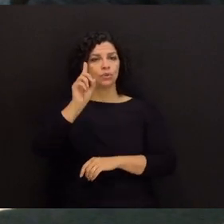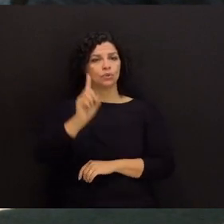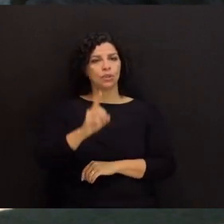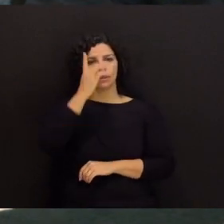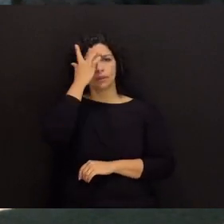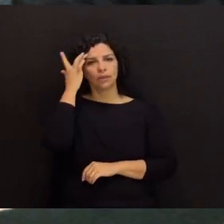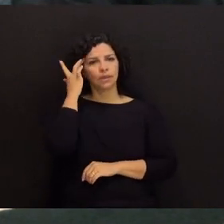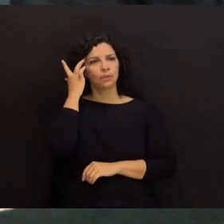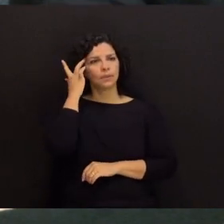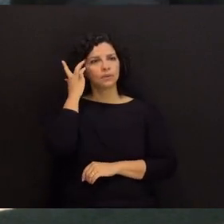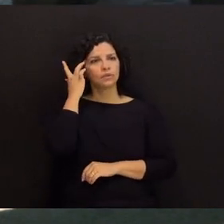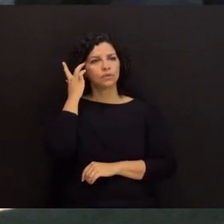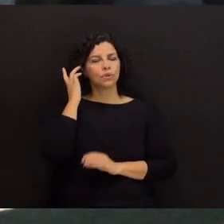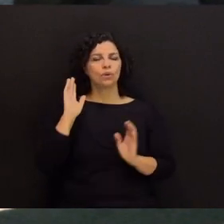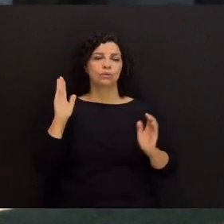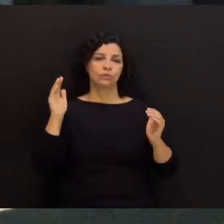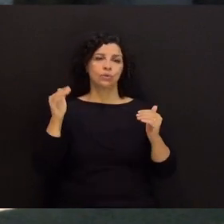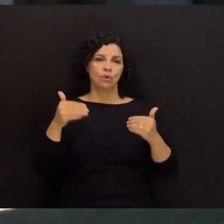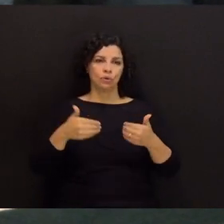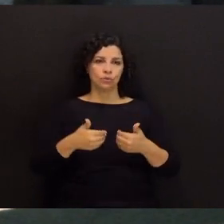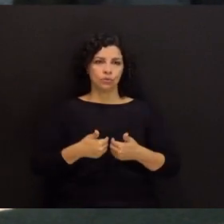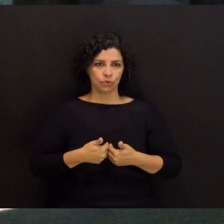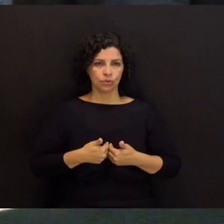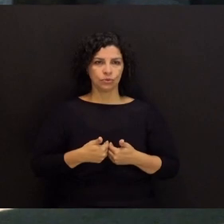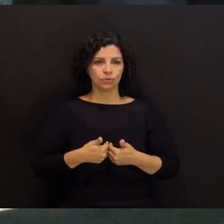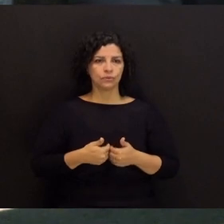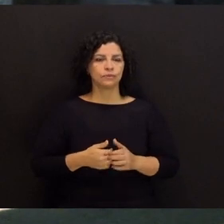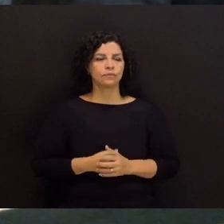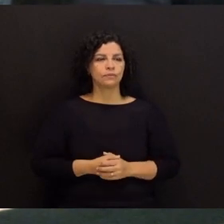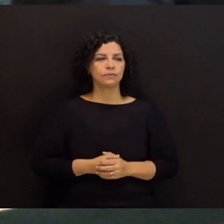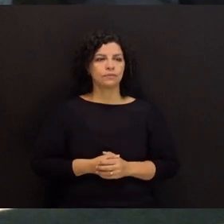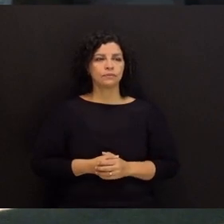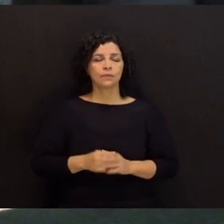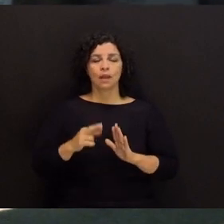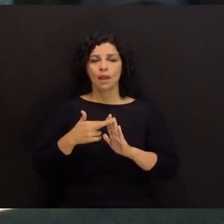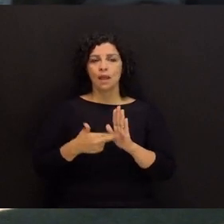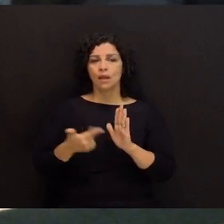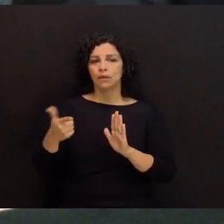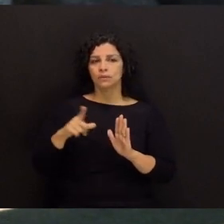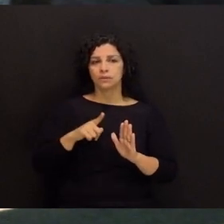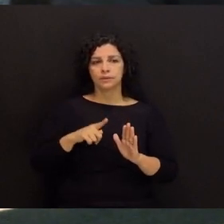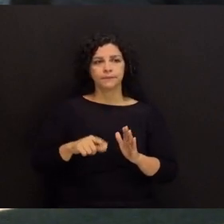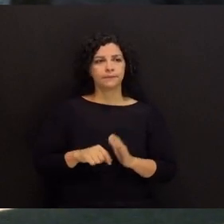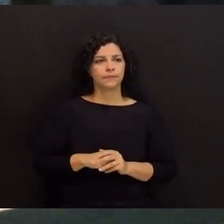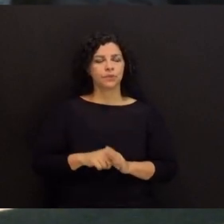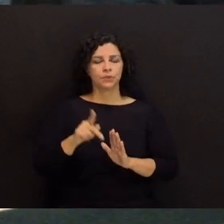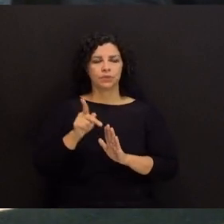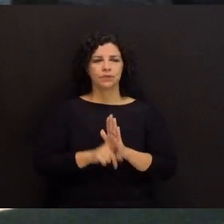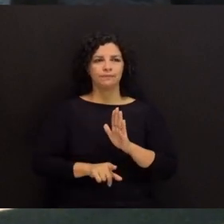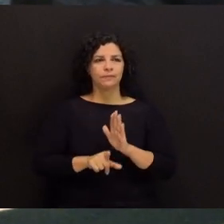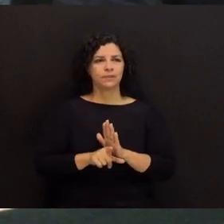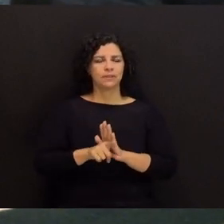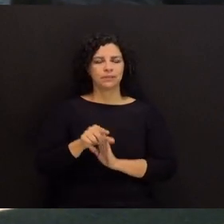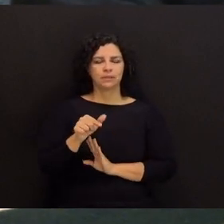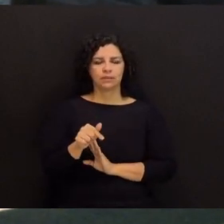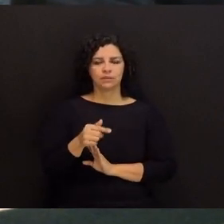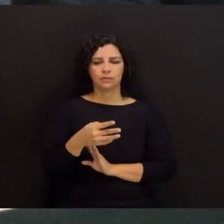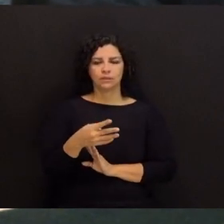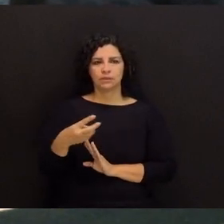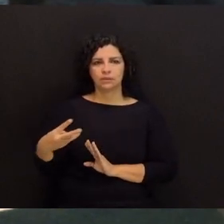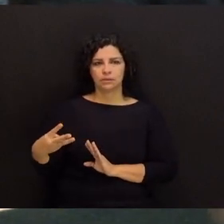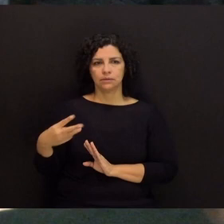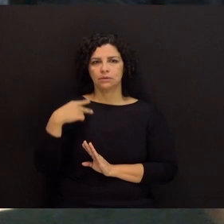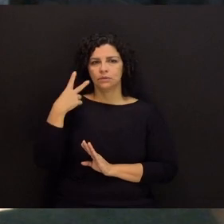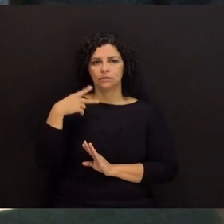da pessoa com transtorno de aspecto autista e da outras providências projeto de lei 743